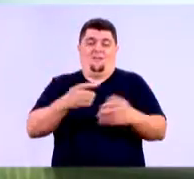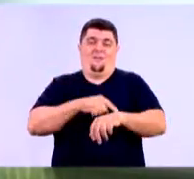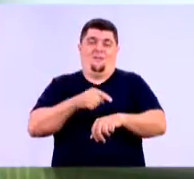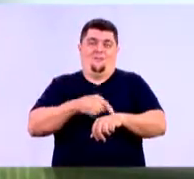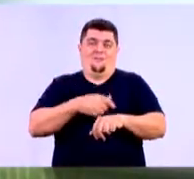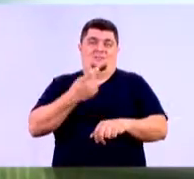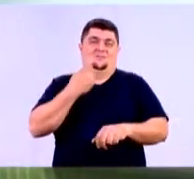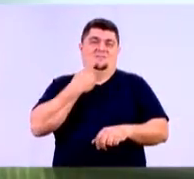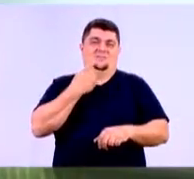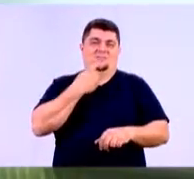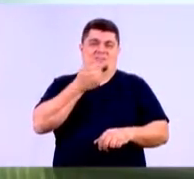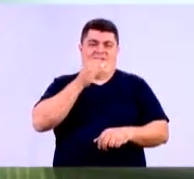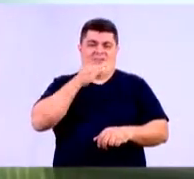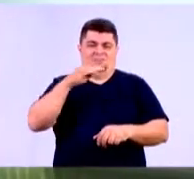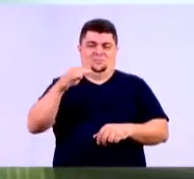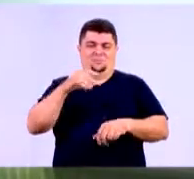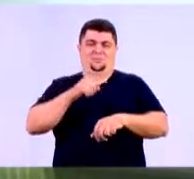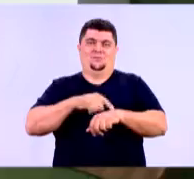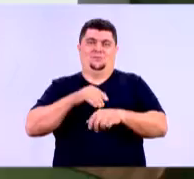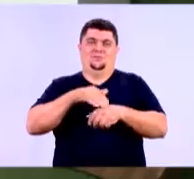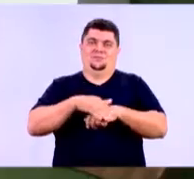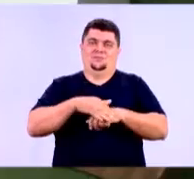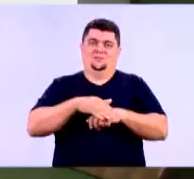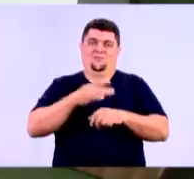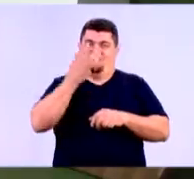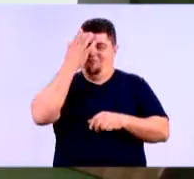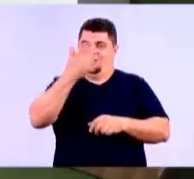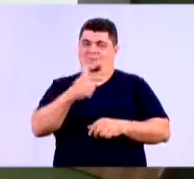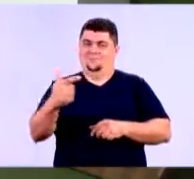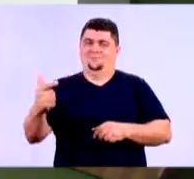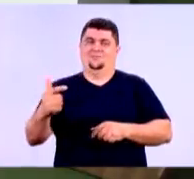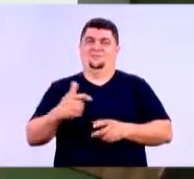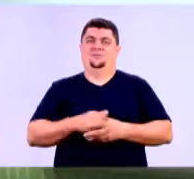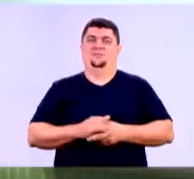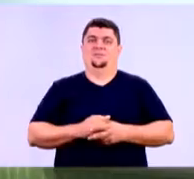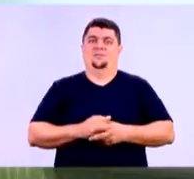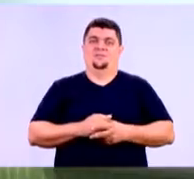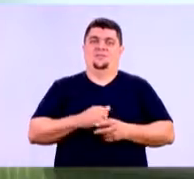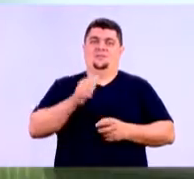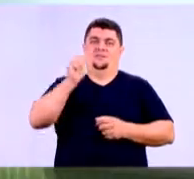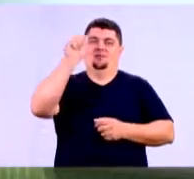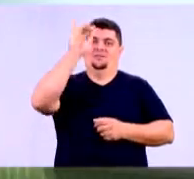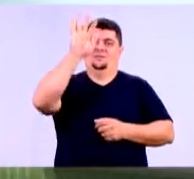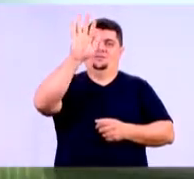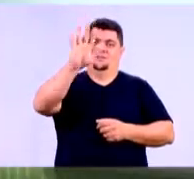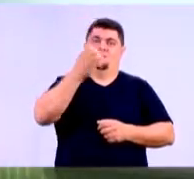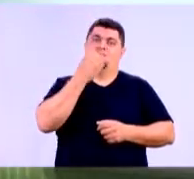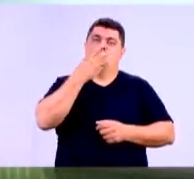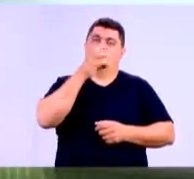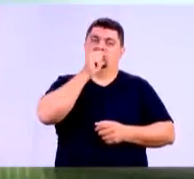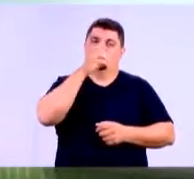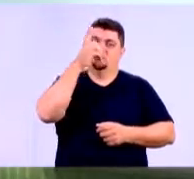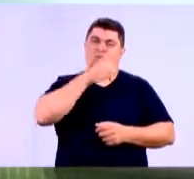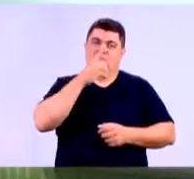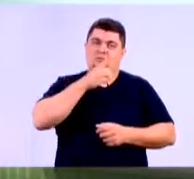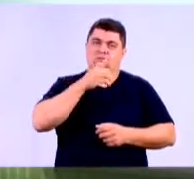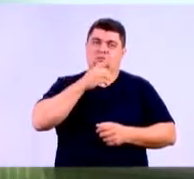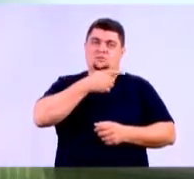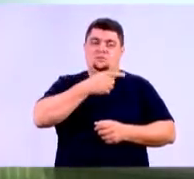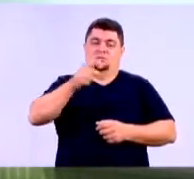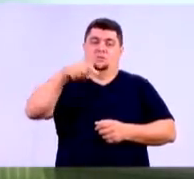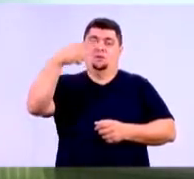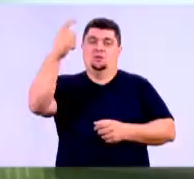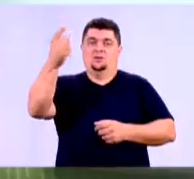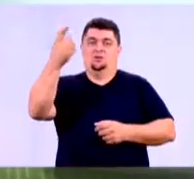né? Sexta-feira, 10h30 da noite. Sexta-feira não é para qualquer um, gente. Fiquem com Deus, bom final de semana. Nos vemos semana que vem